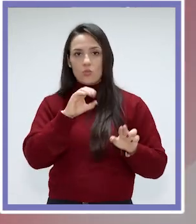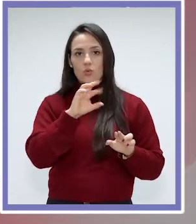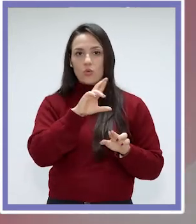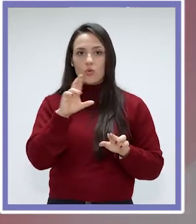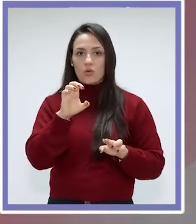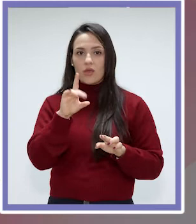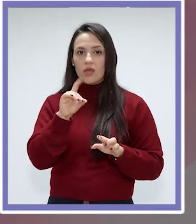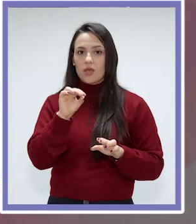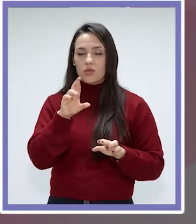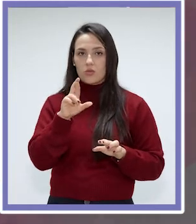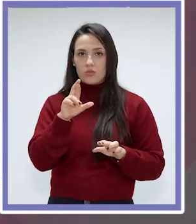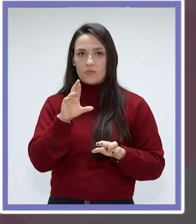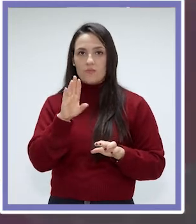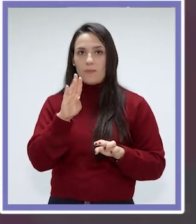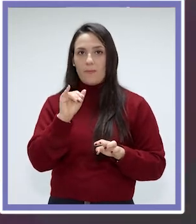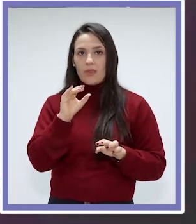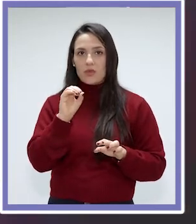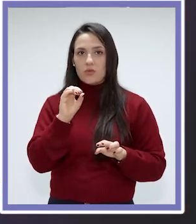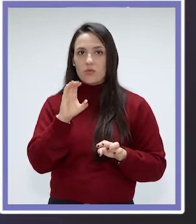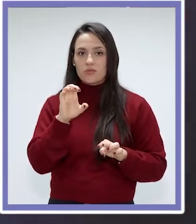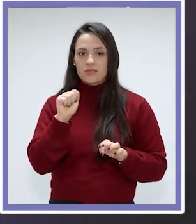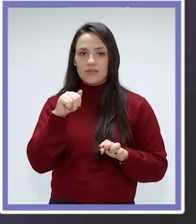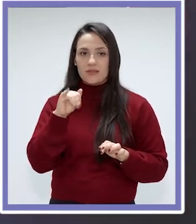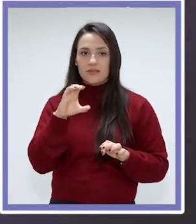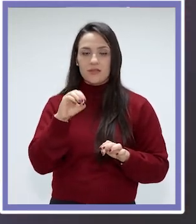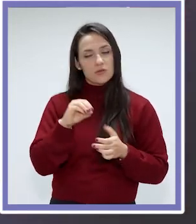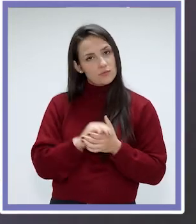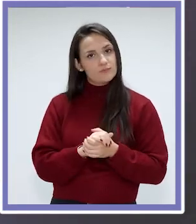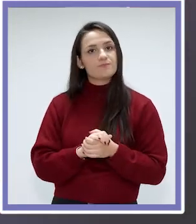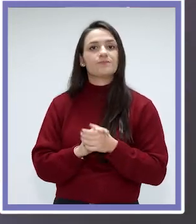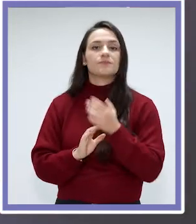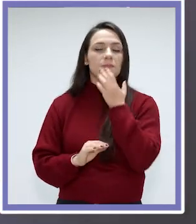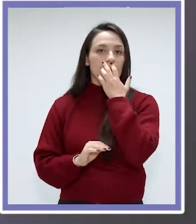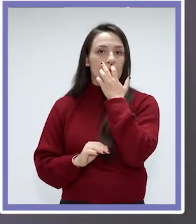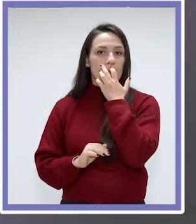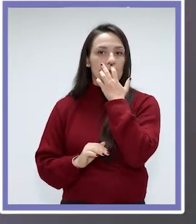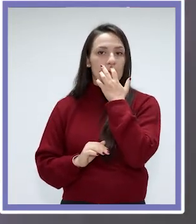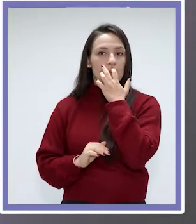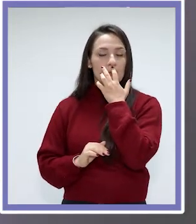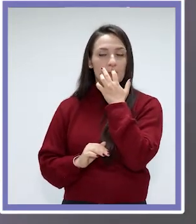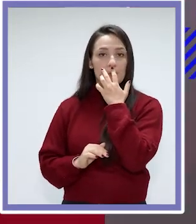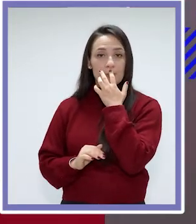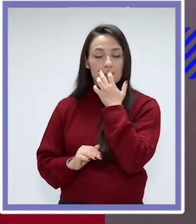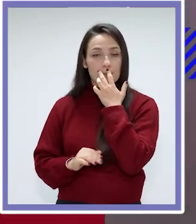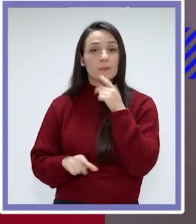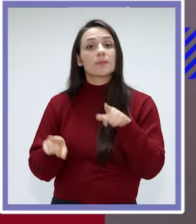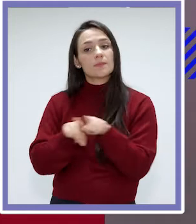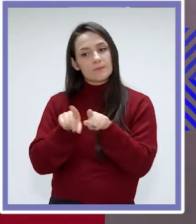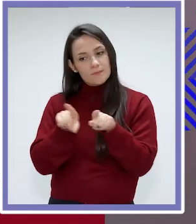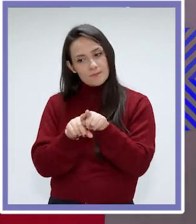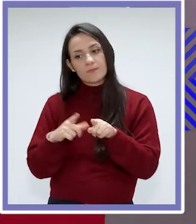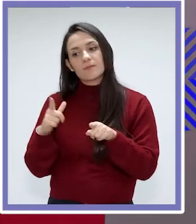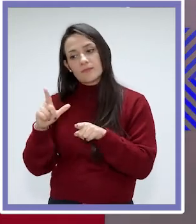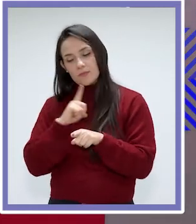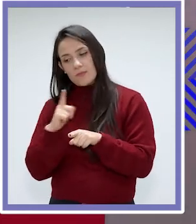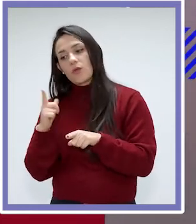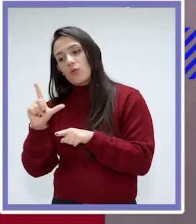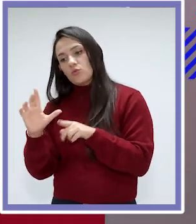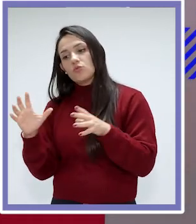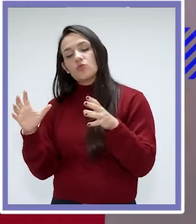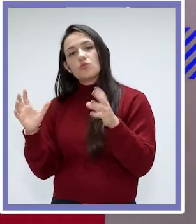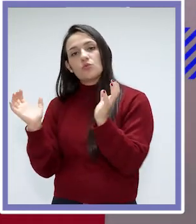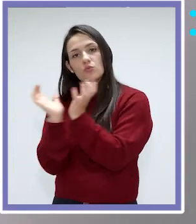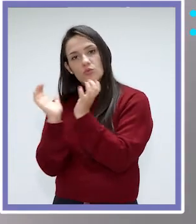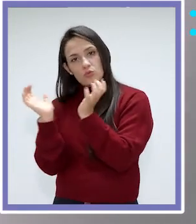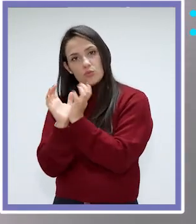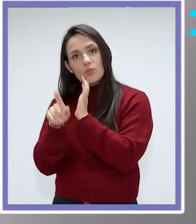E aí nós temos a Unihila, que é um projeto também com outros eixos, né, com esses 3 eixos que eu mencionei, pensando em questões específicas.